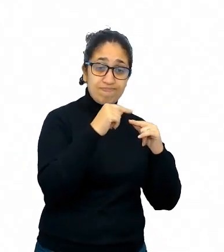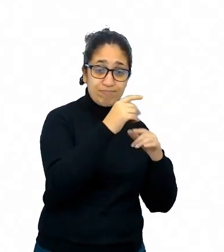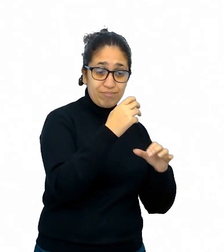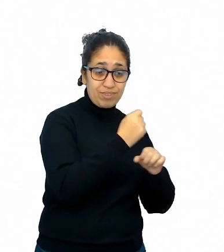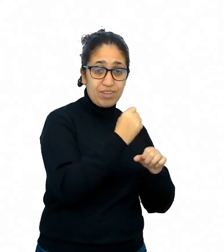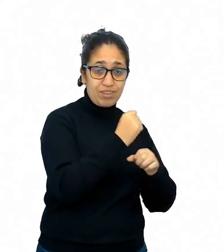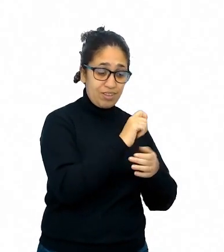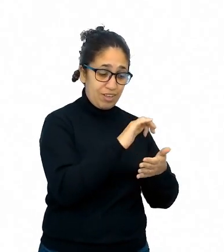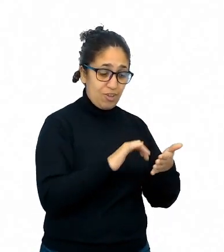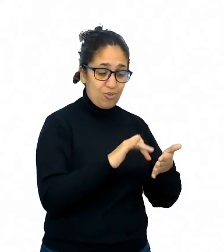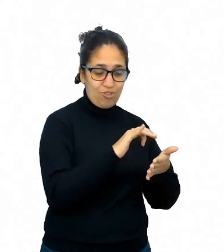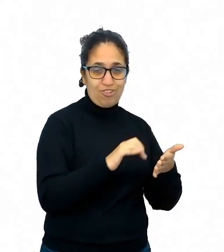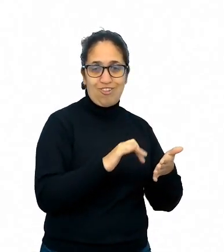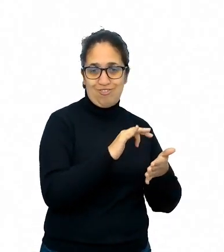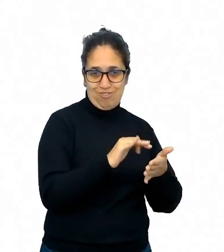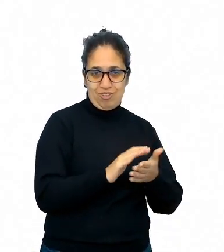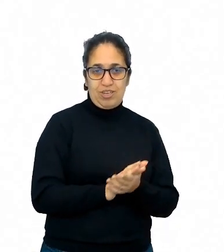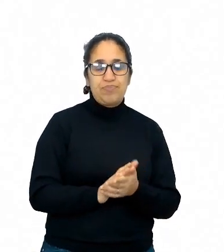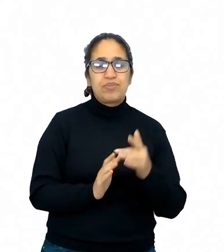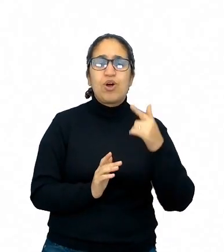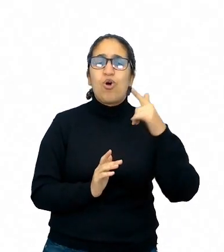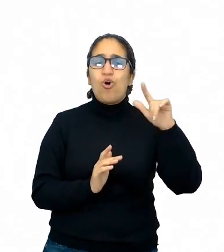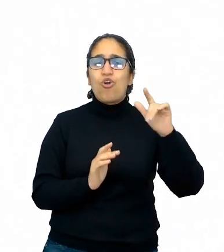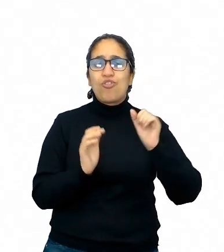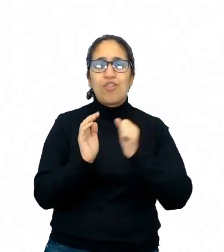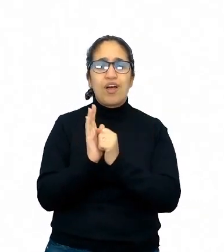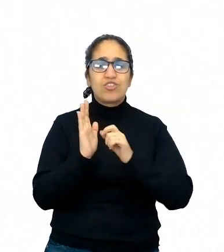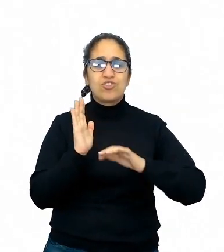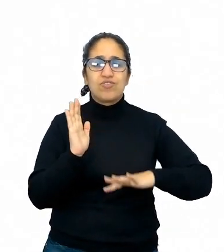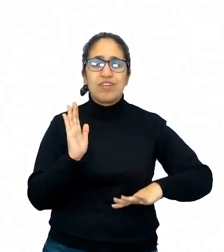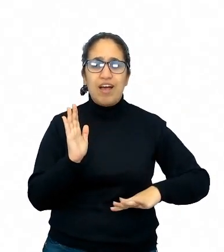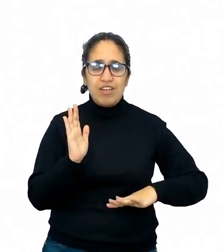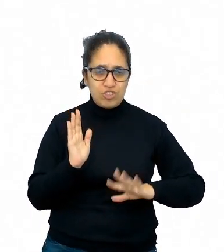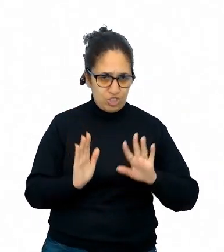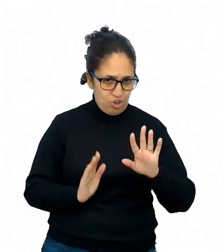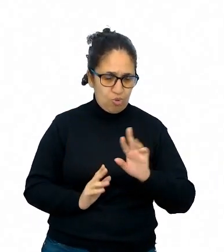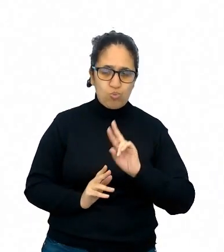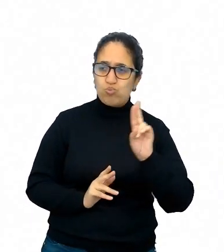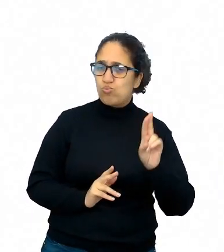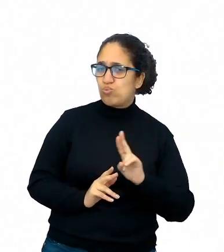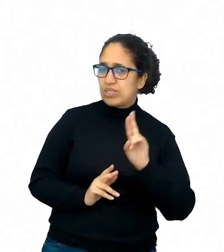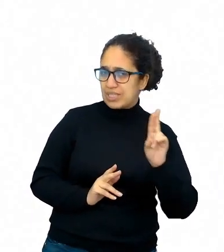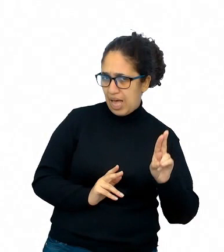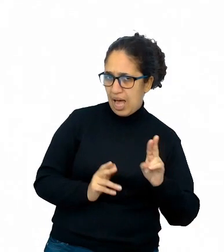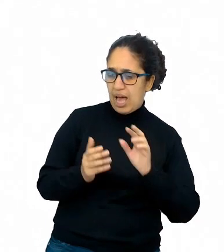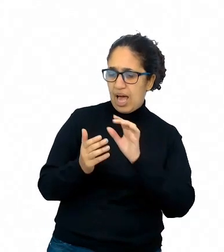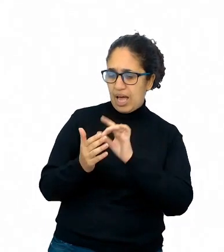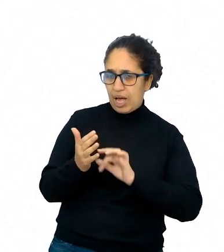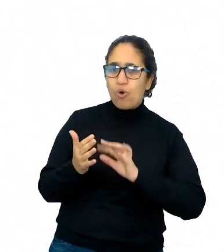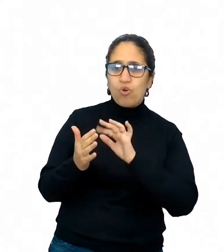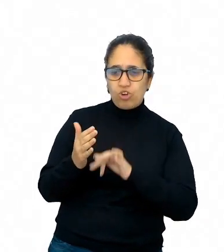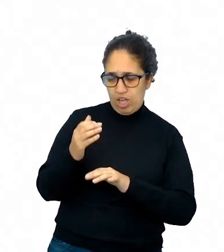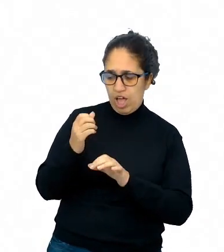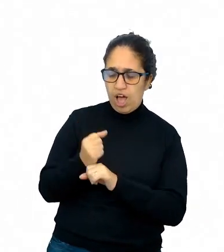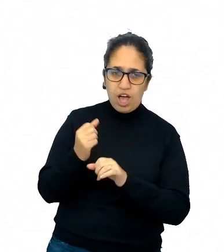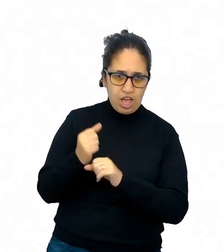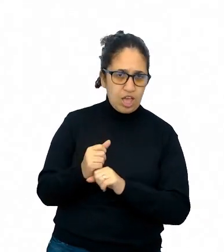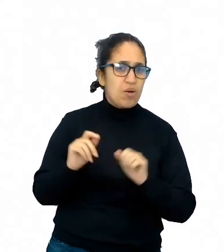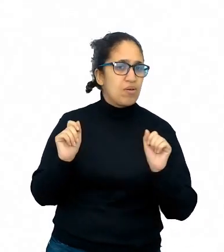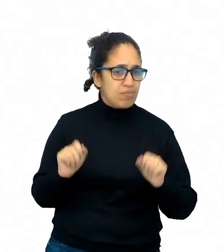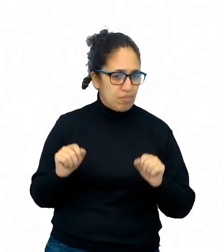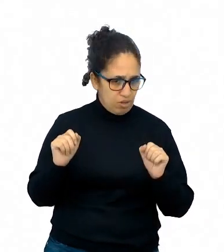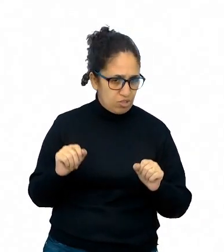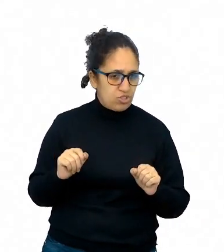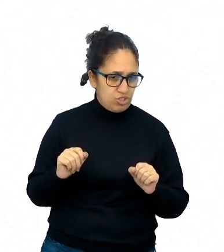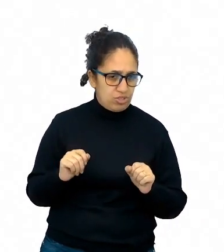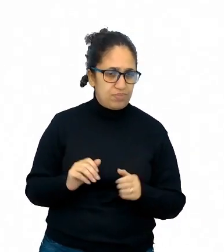calculadora. Ah, nessa outra atividade, vocês podem usar a calculadora em toda a resolução,